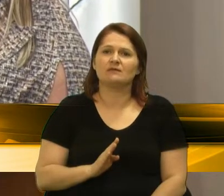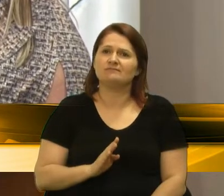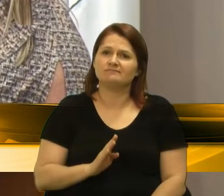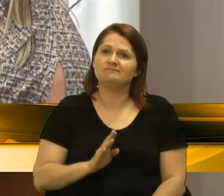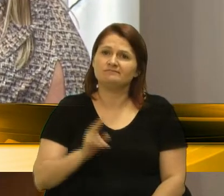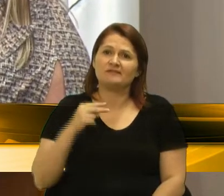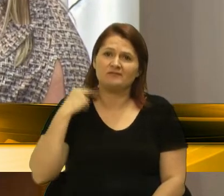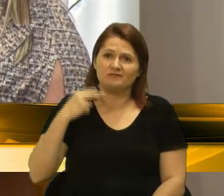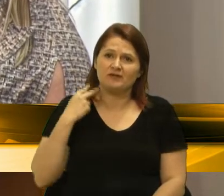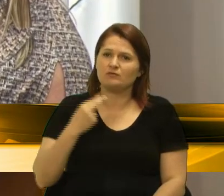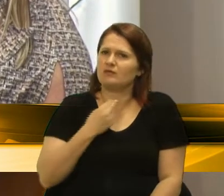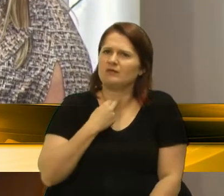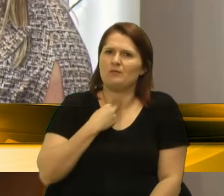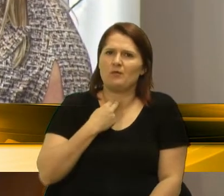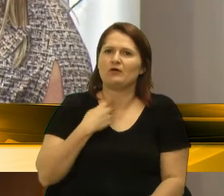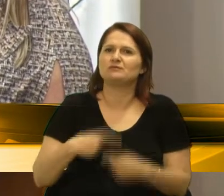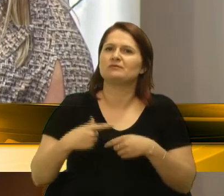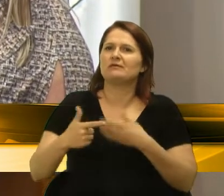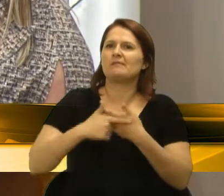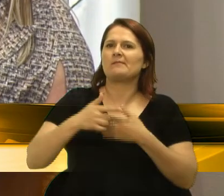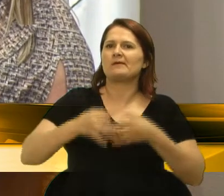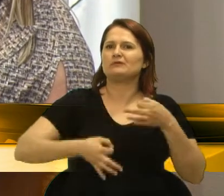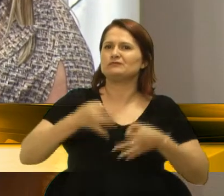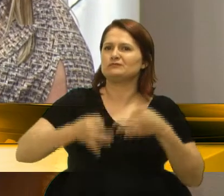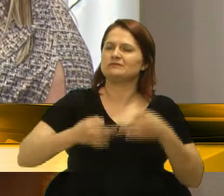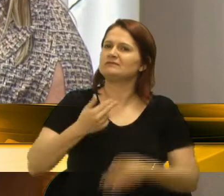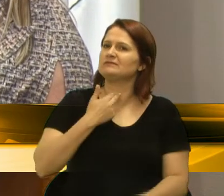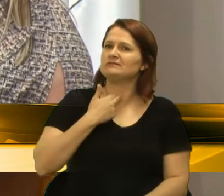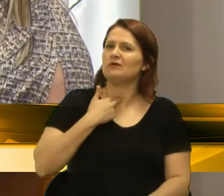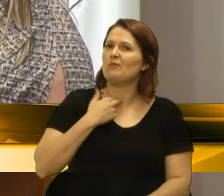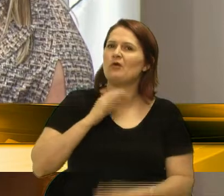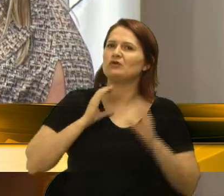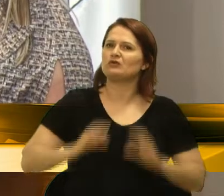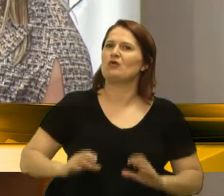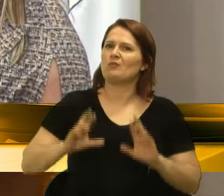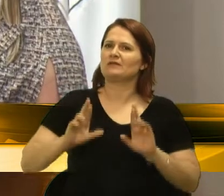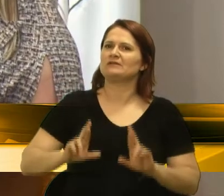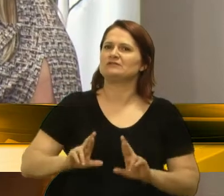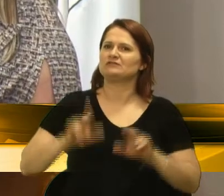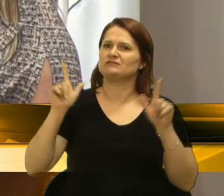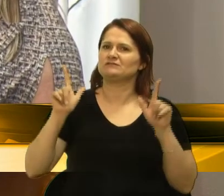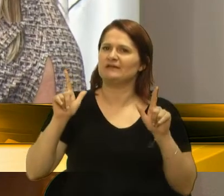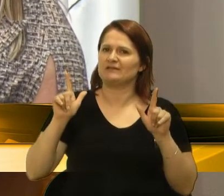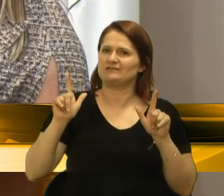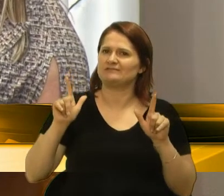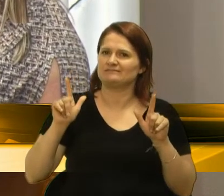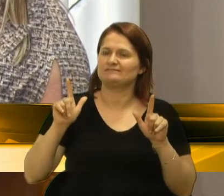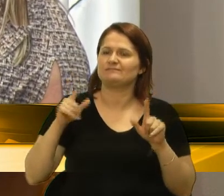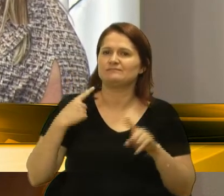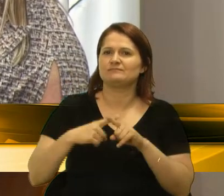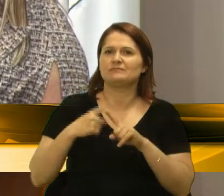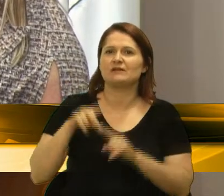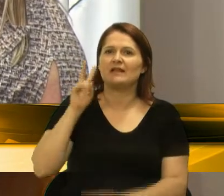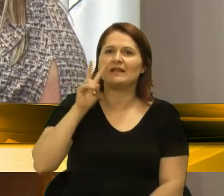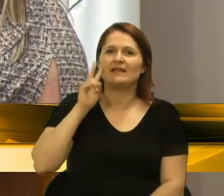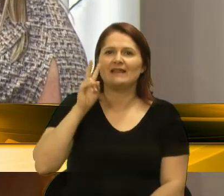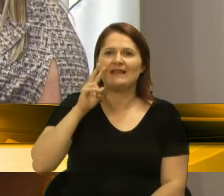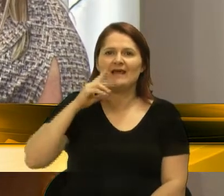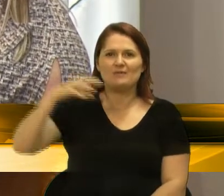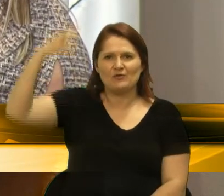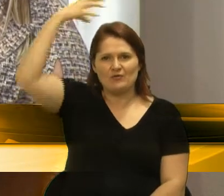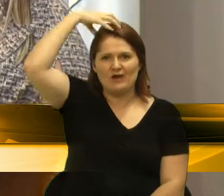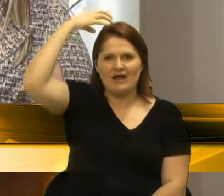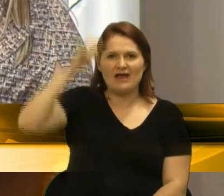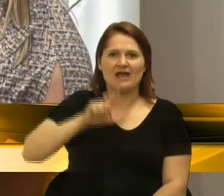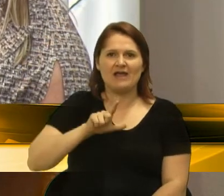condição de juiz, portar-se diferentemente, fazendo-se relembrar de Luís XVI, que, convocado